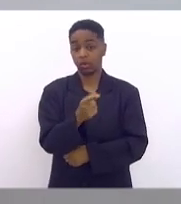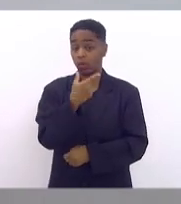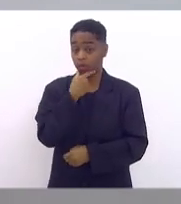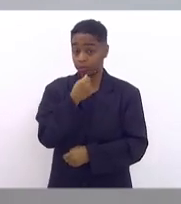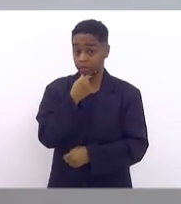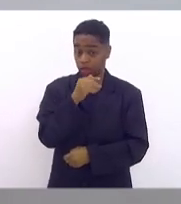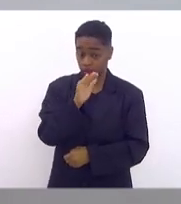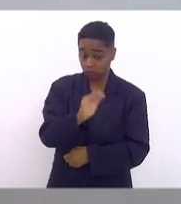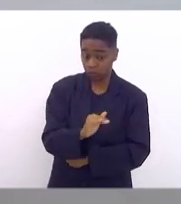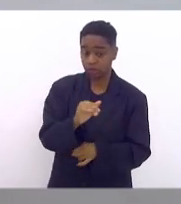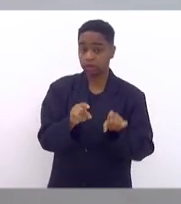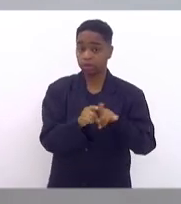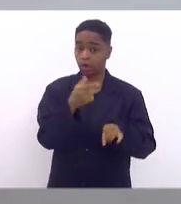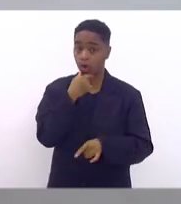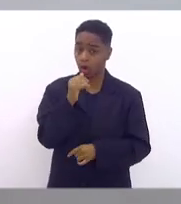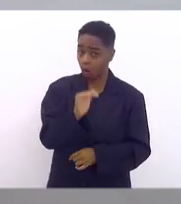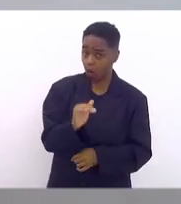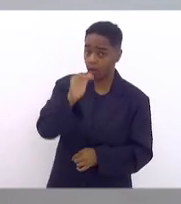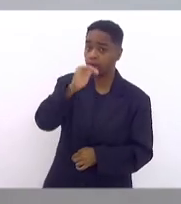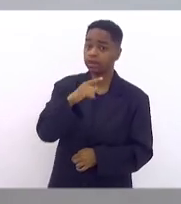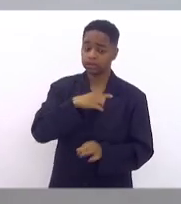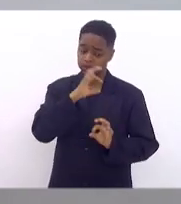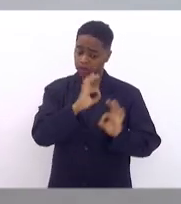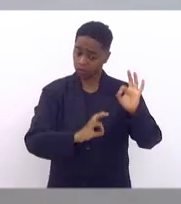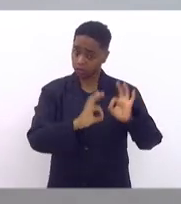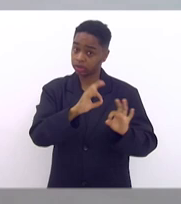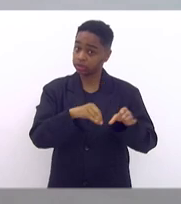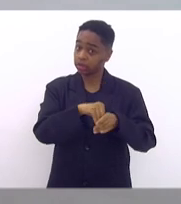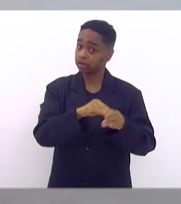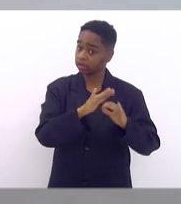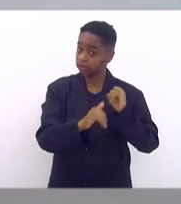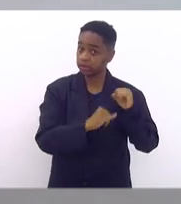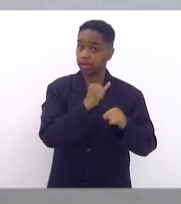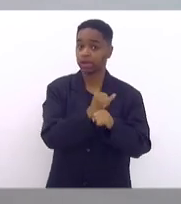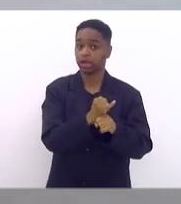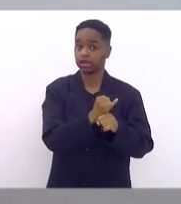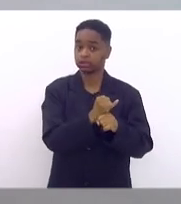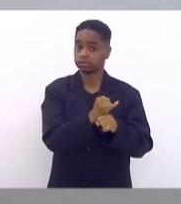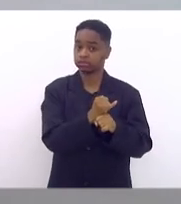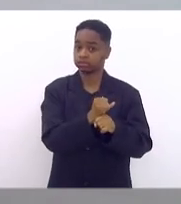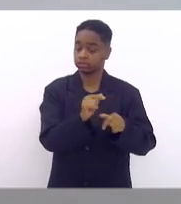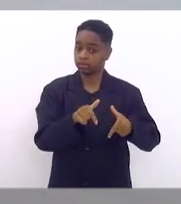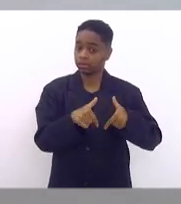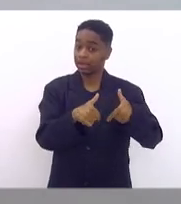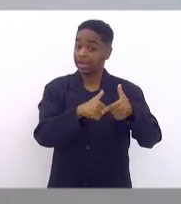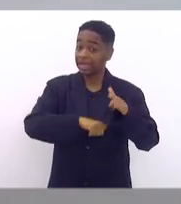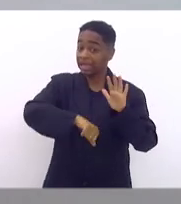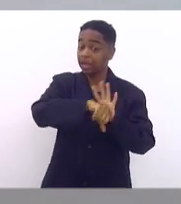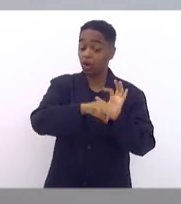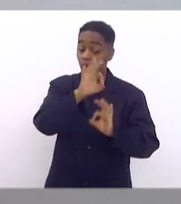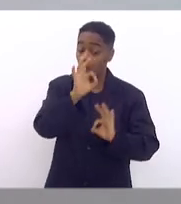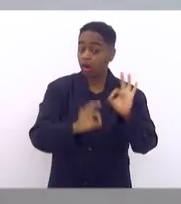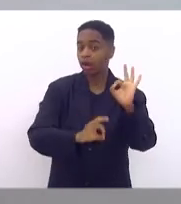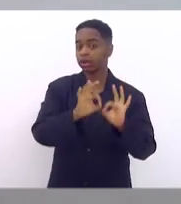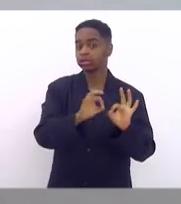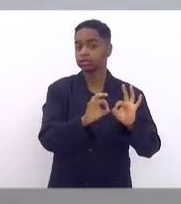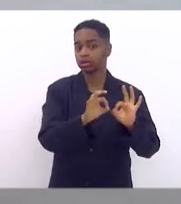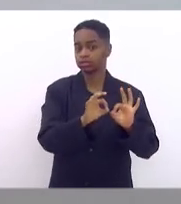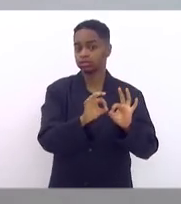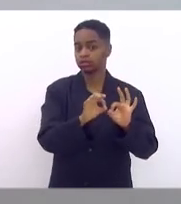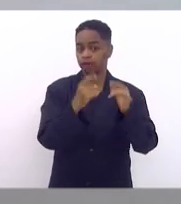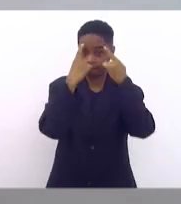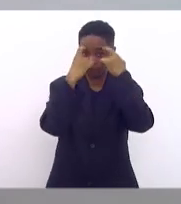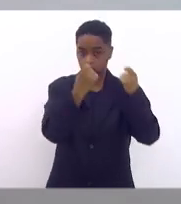homens estão se organizando na internet para cometer, de forma organizada,